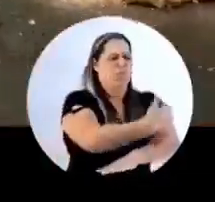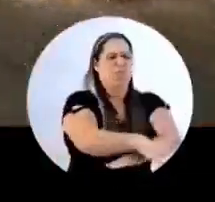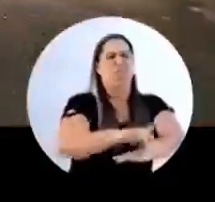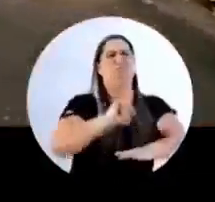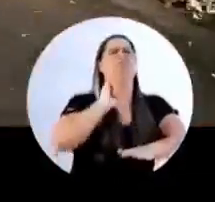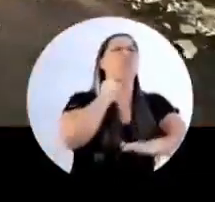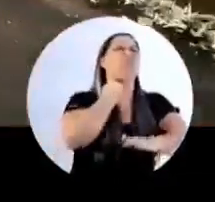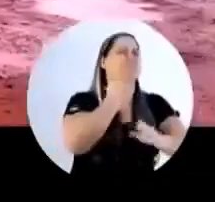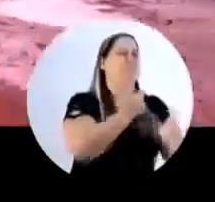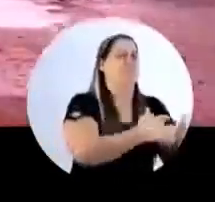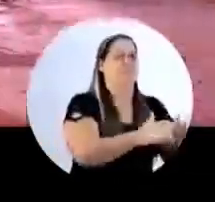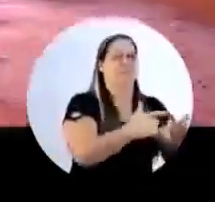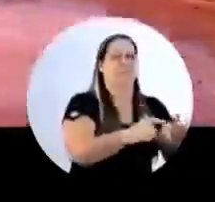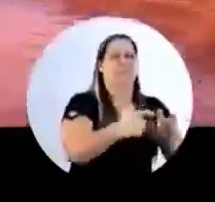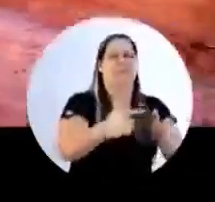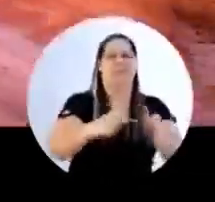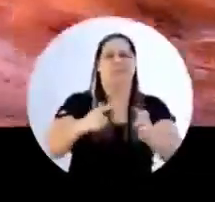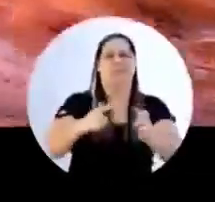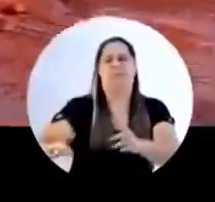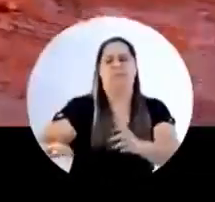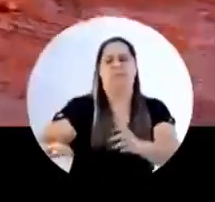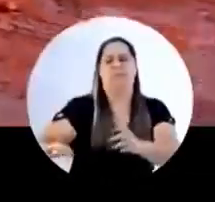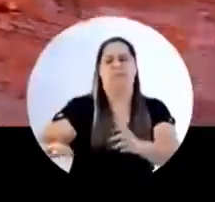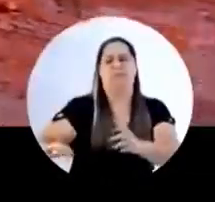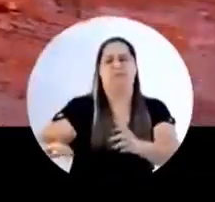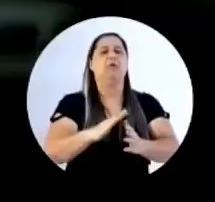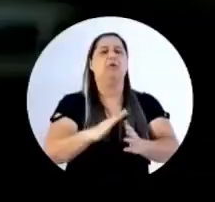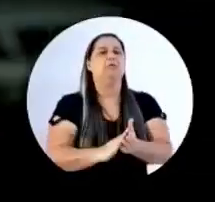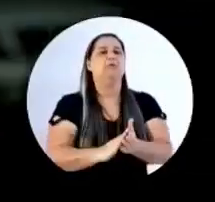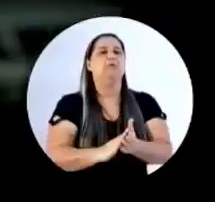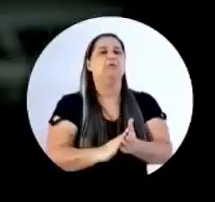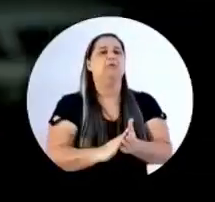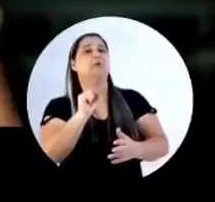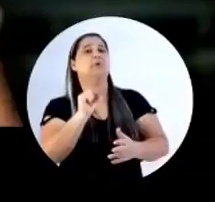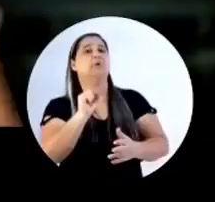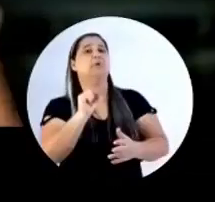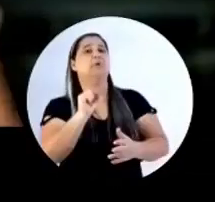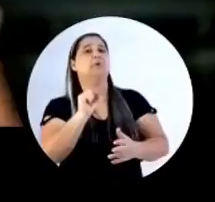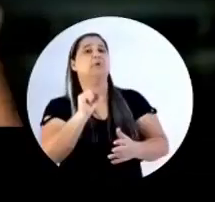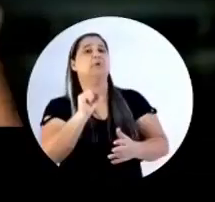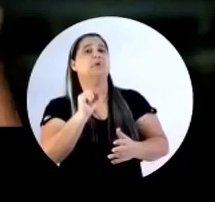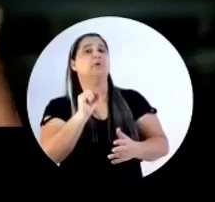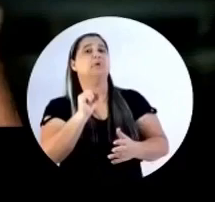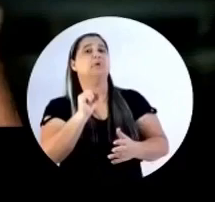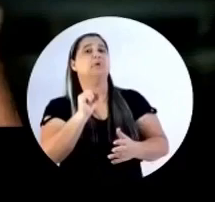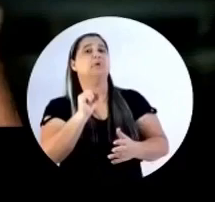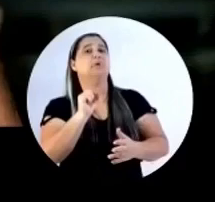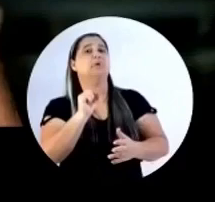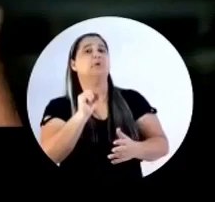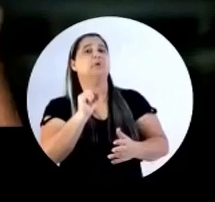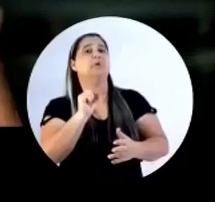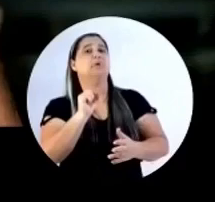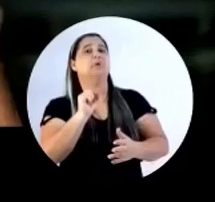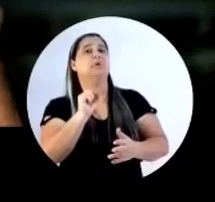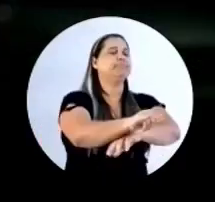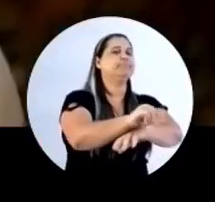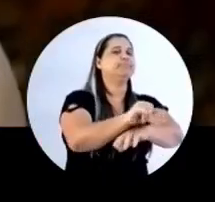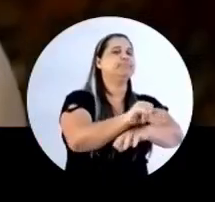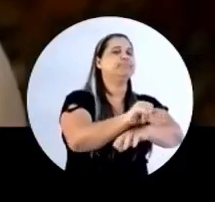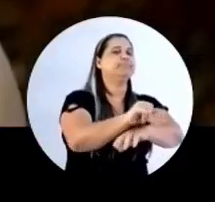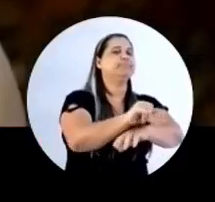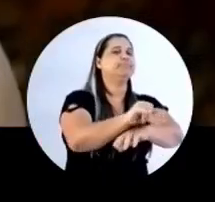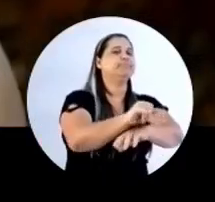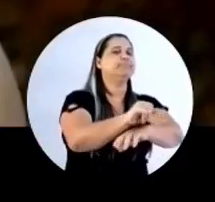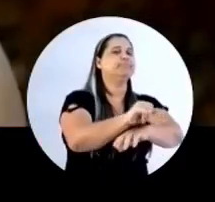sujas e a buraqueira tomando conta. Estão jogando lama asfáltica só para tapear o povo.